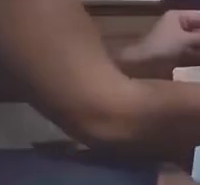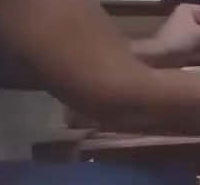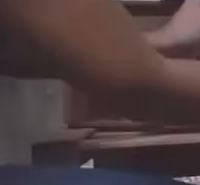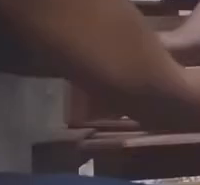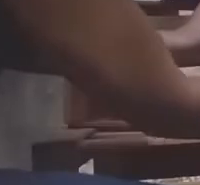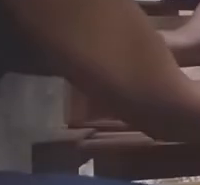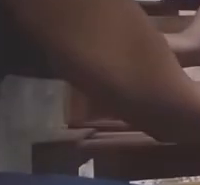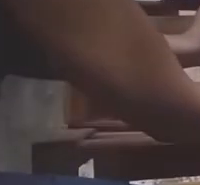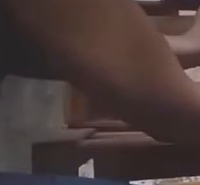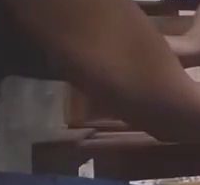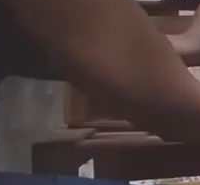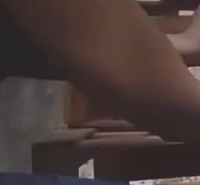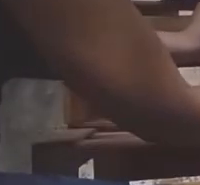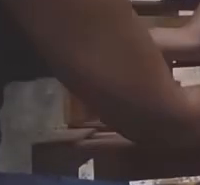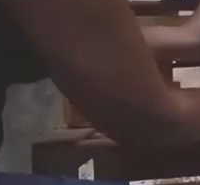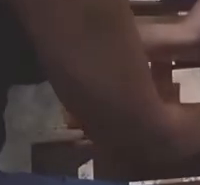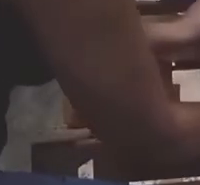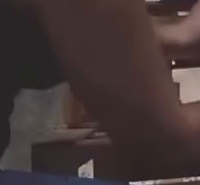Música